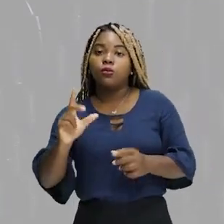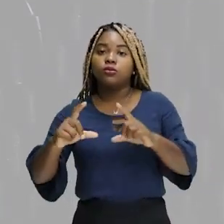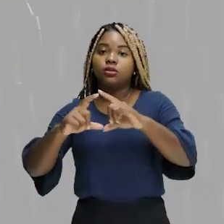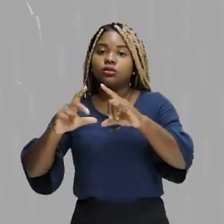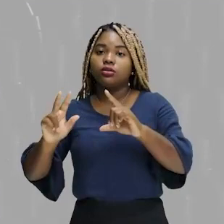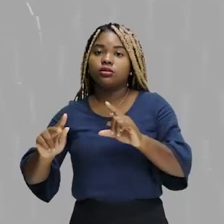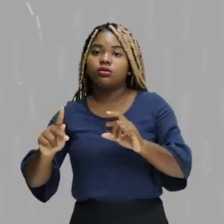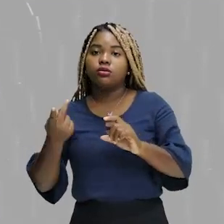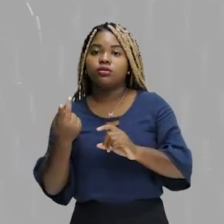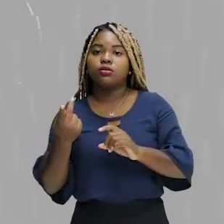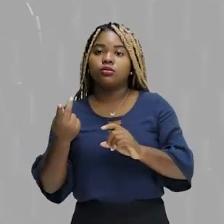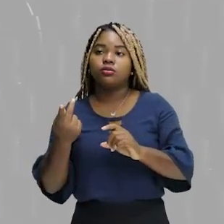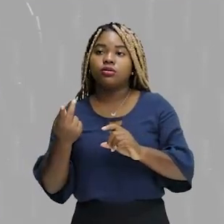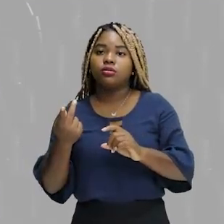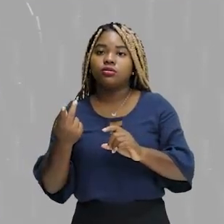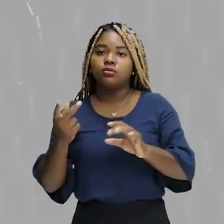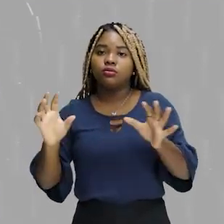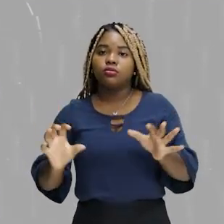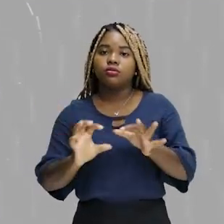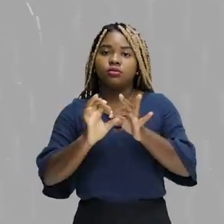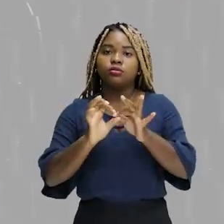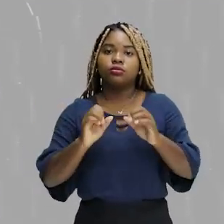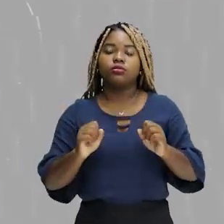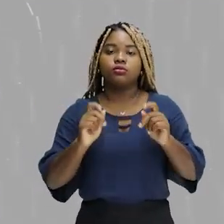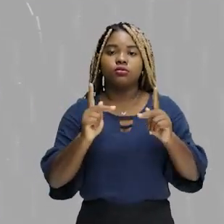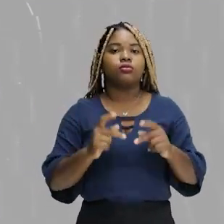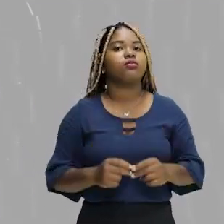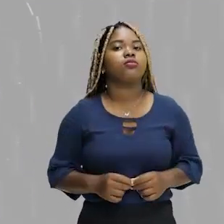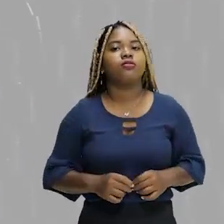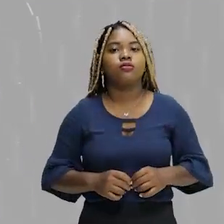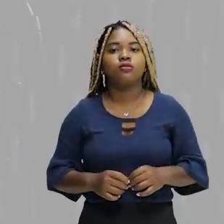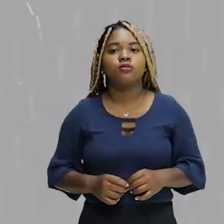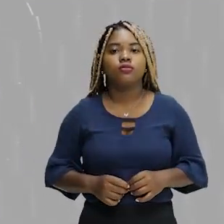ideia da entalpia de formação. Podemos utilizar o ΔH,